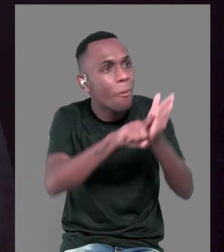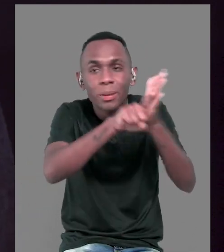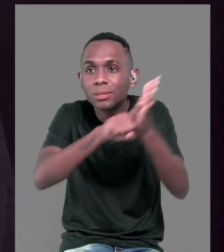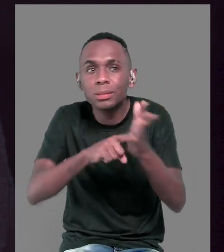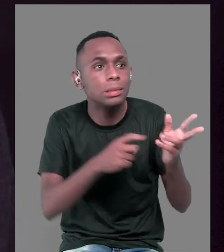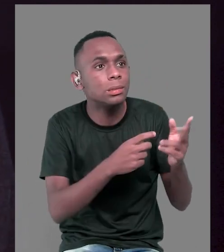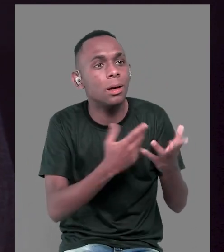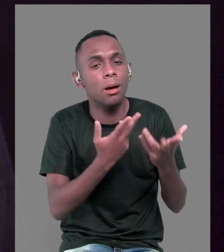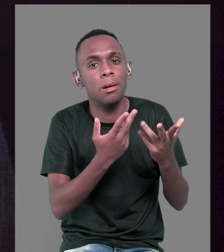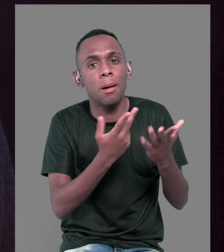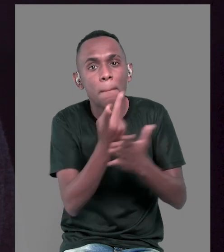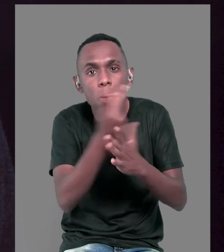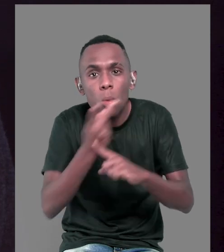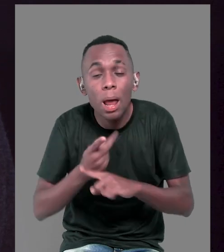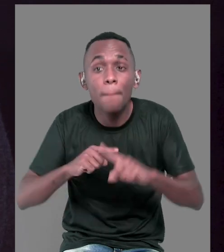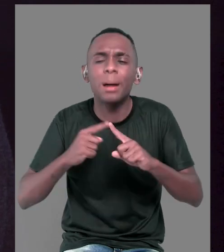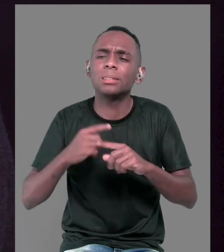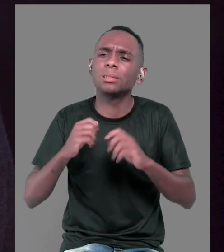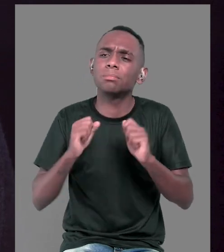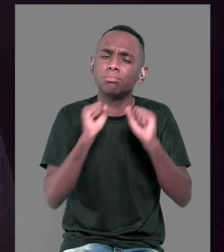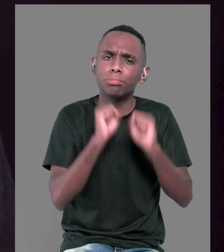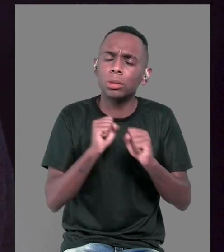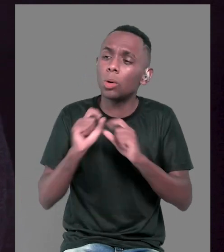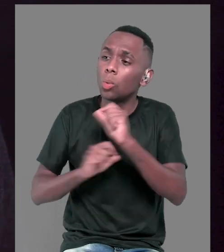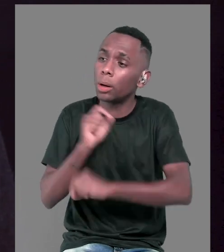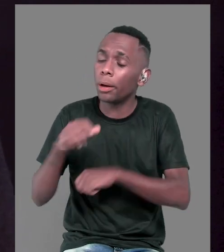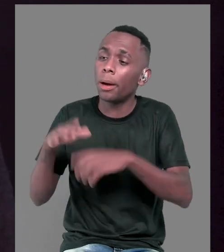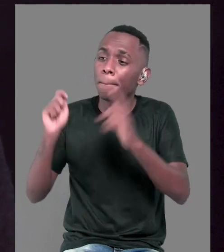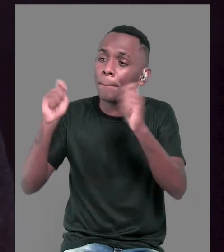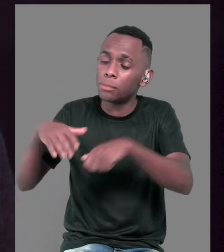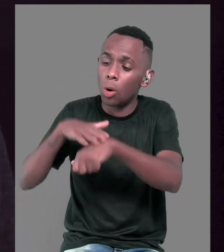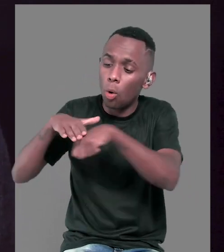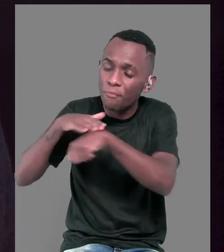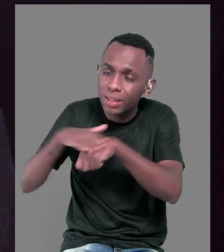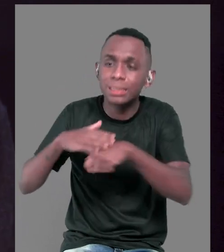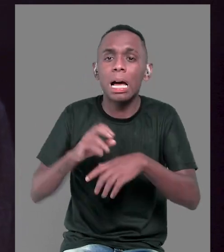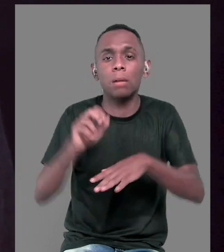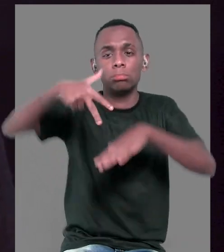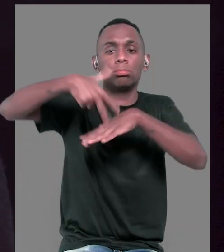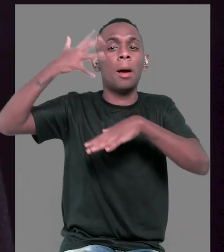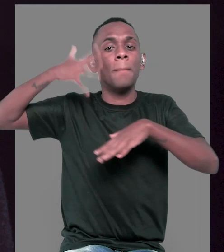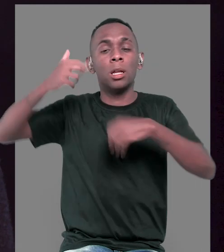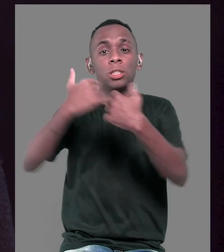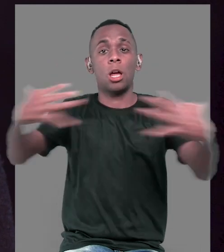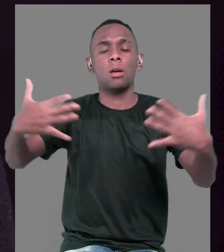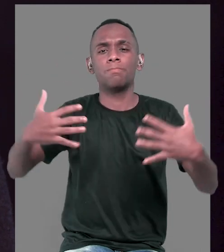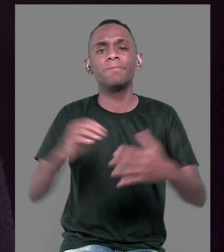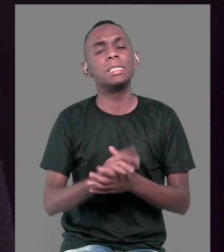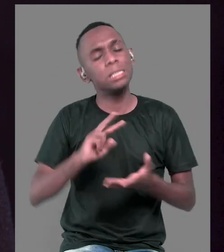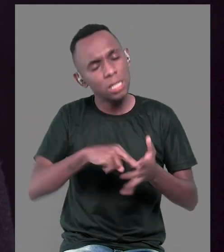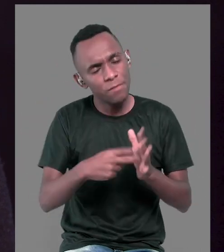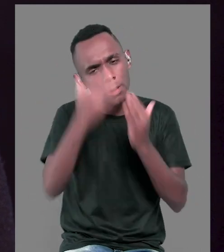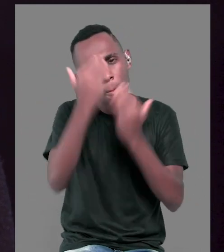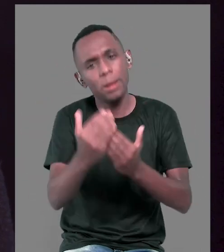mas poder conversar e estar aqui na frente de vocês é a grande gratificação que